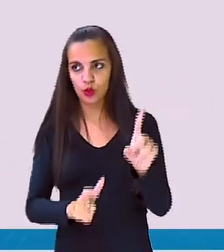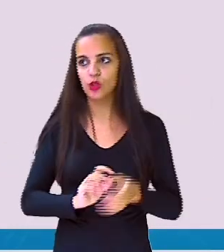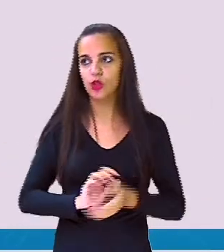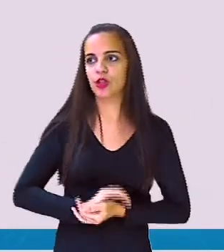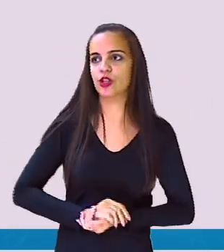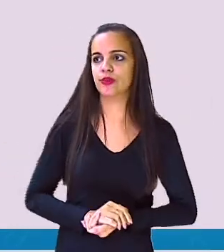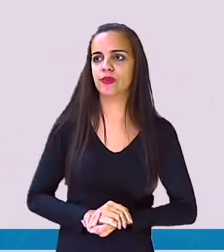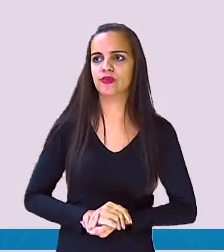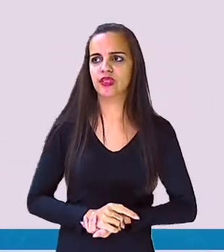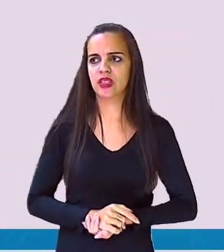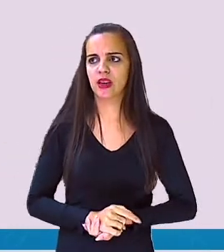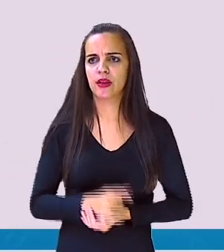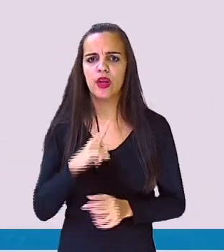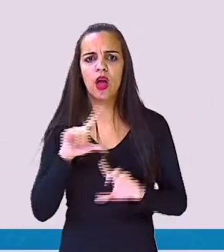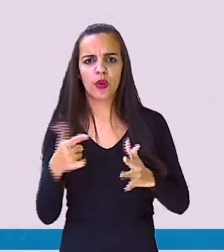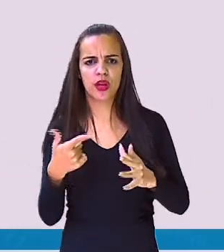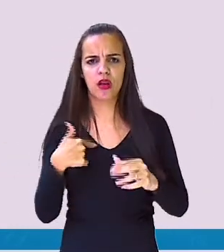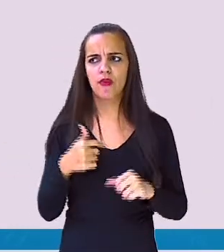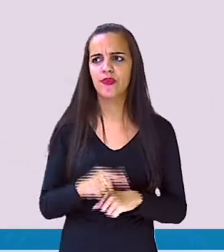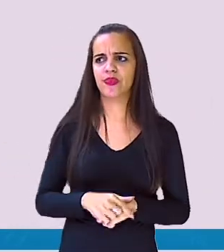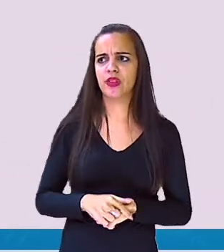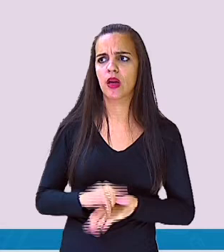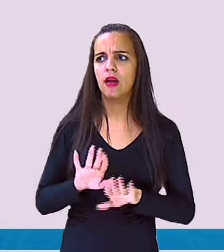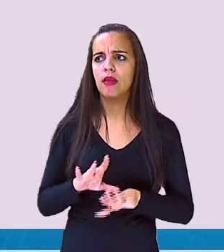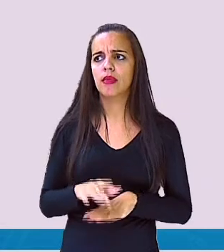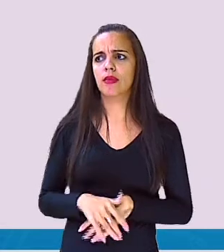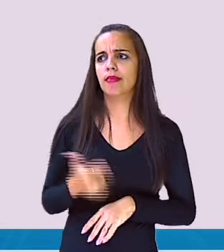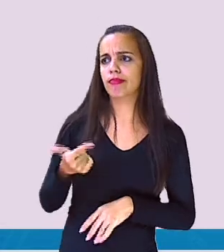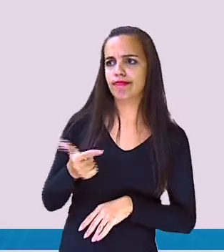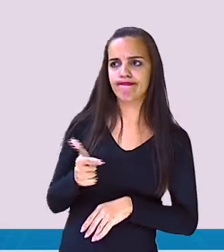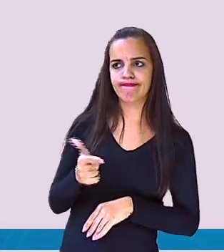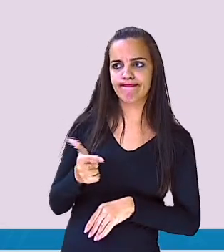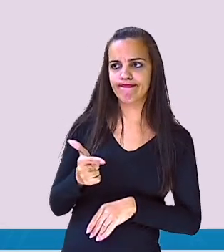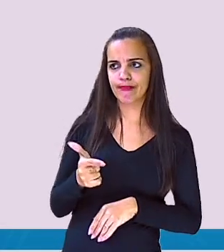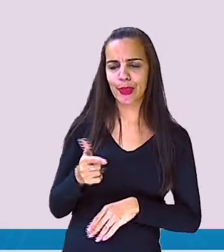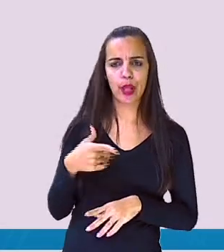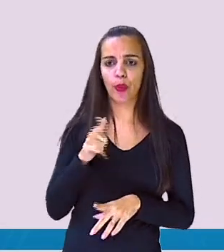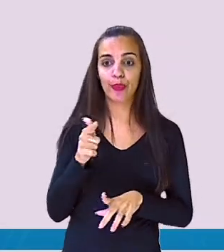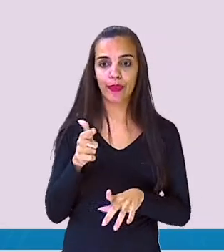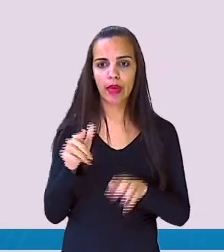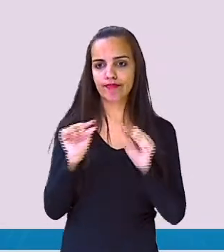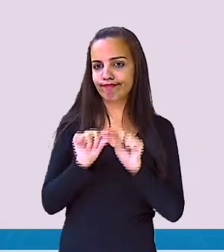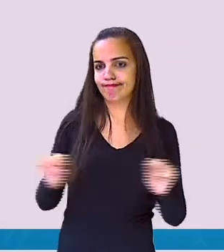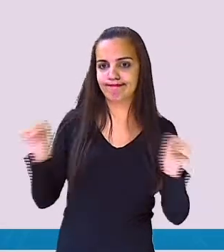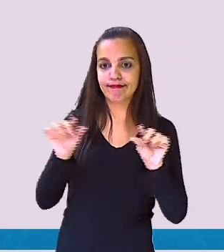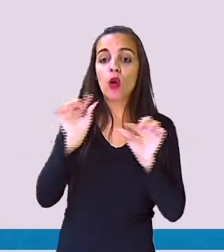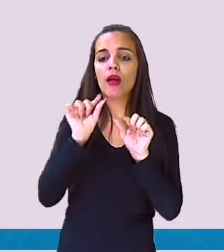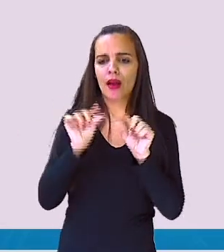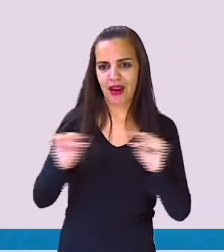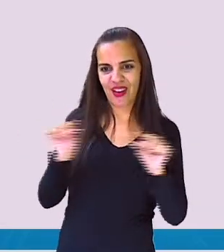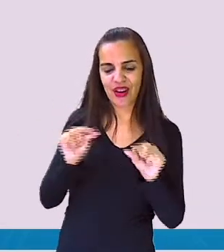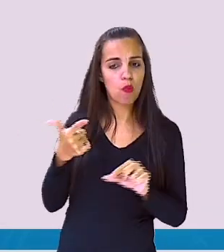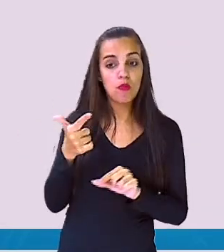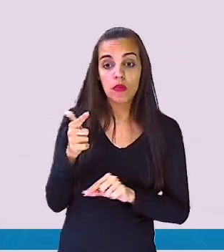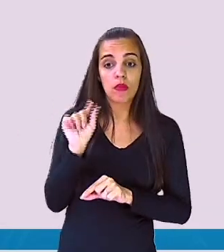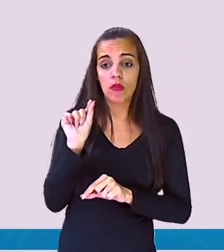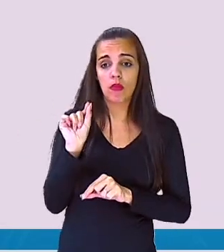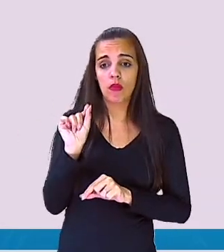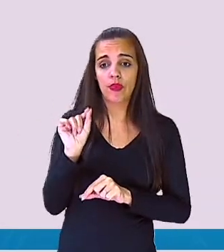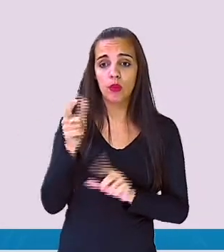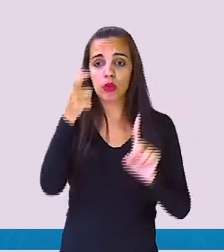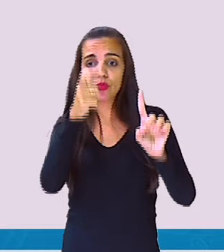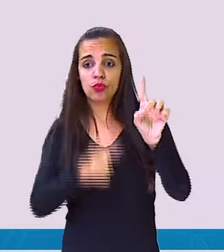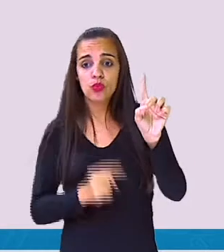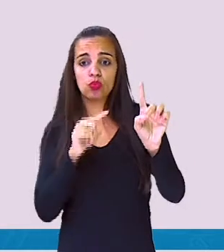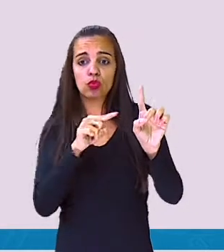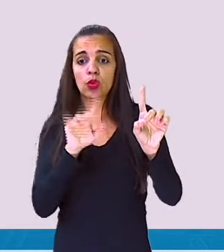sujeito, sujeito inexistente, ou seja, não temos sujeito na oração. E como identificar?